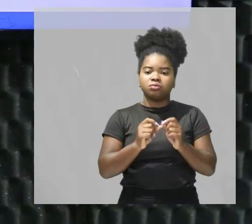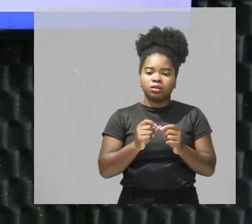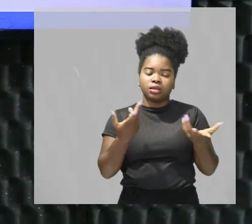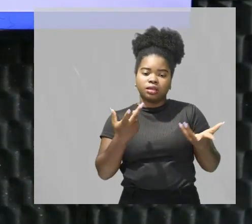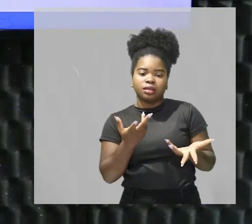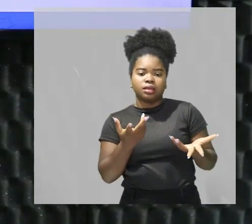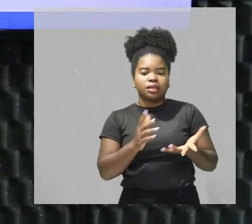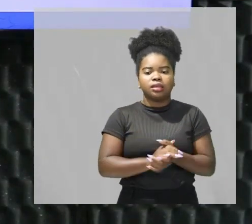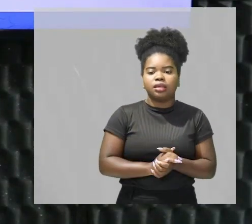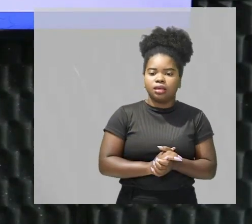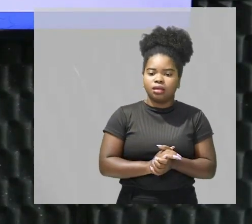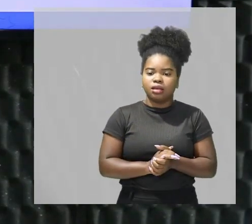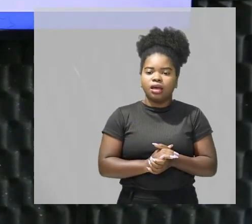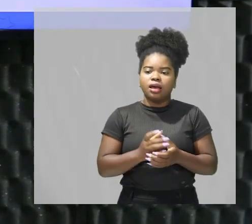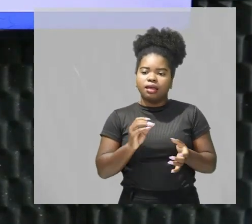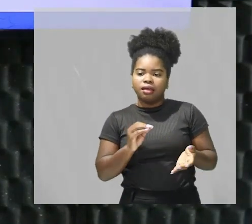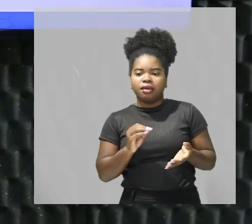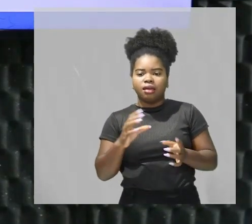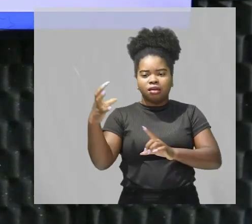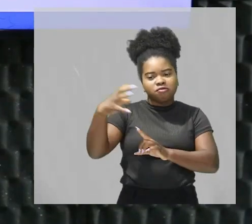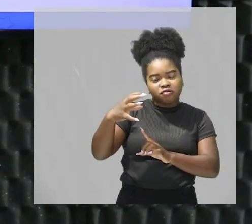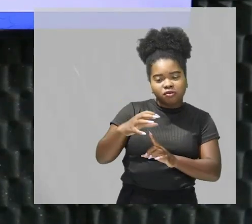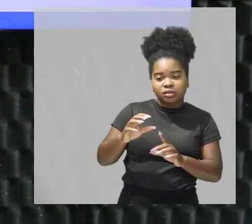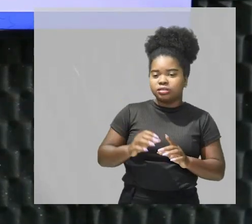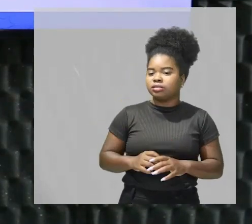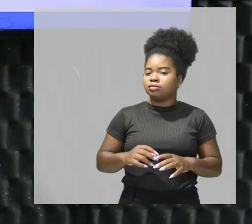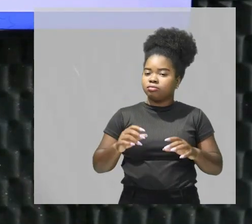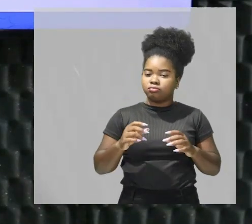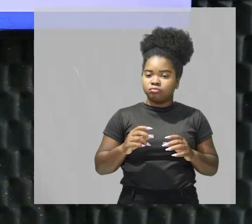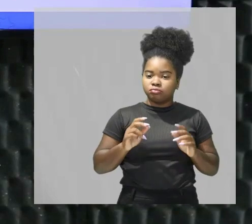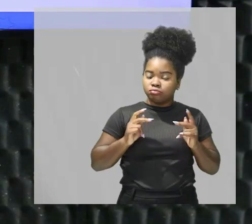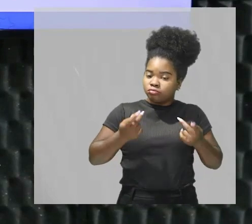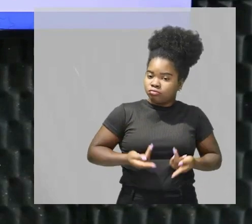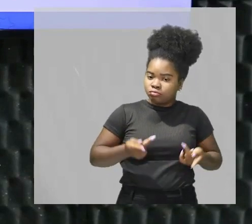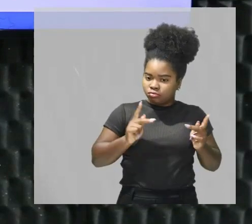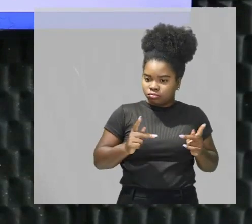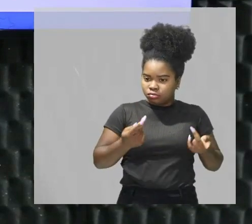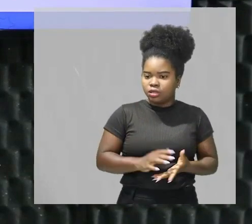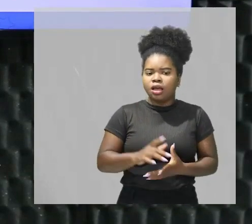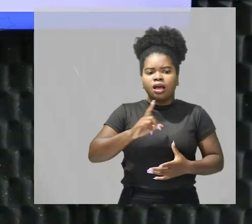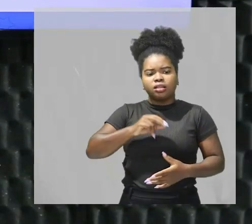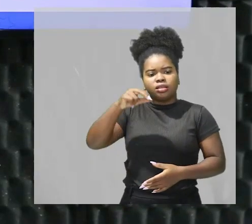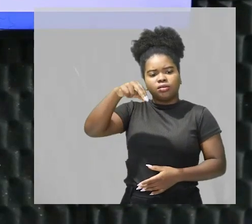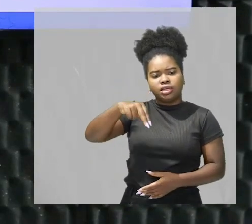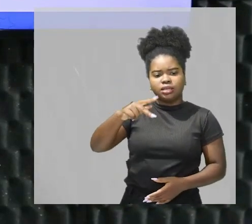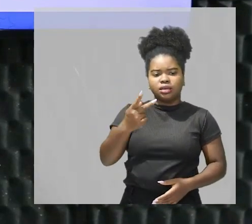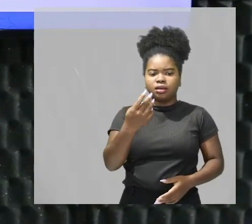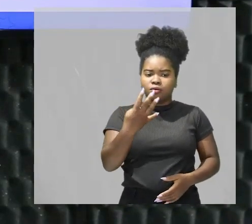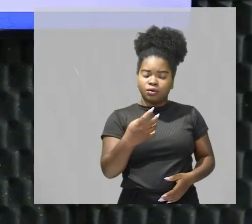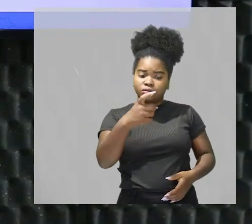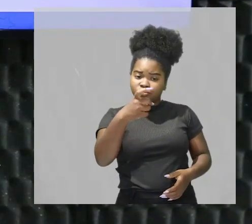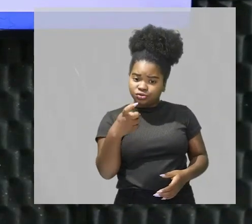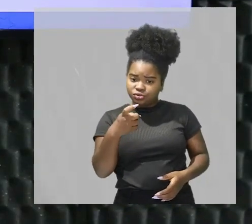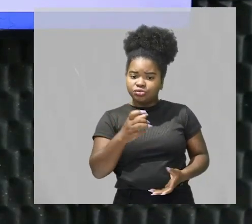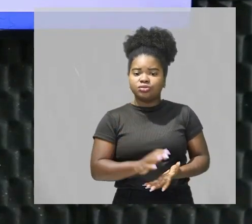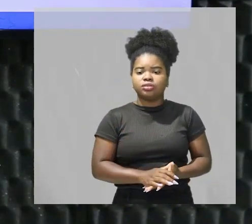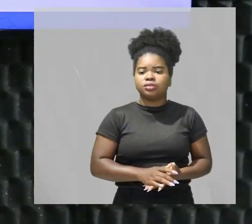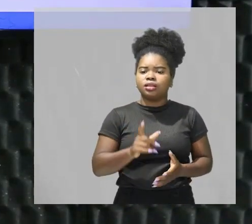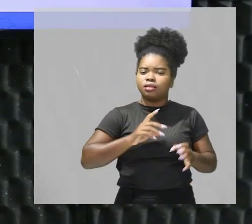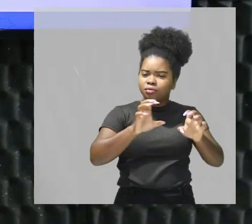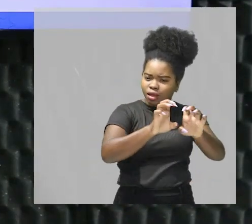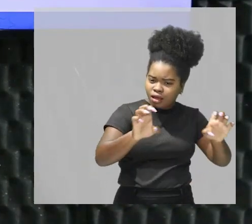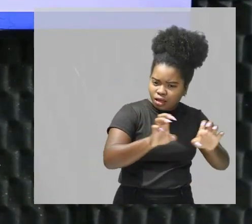tá certo? Dando origem a sais de amônio, o NH4X, de acordo com a equação química